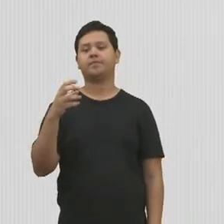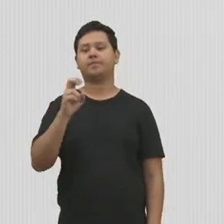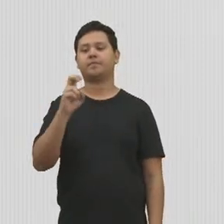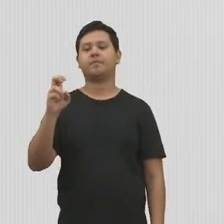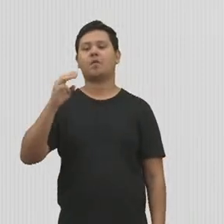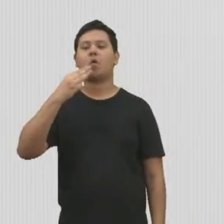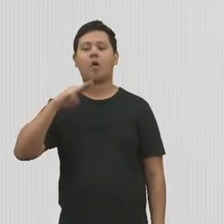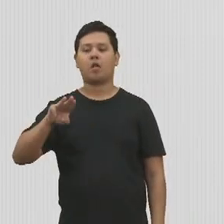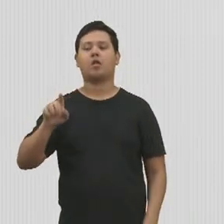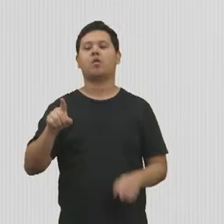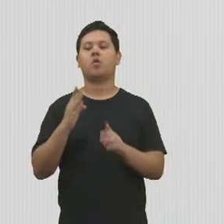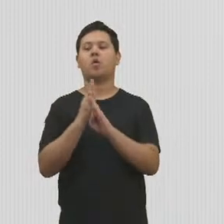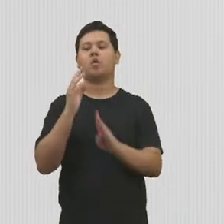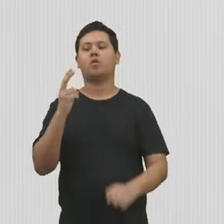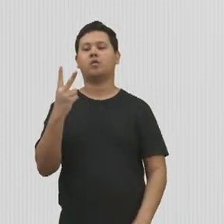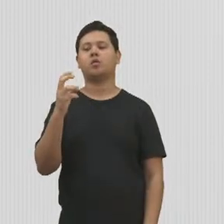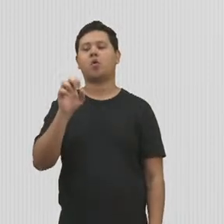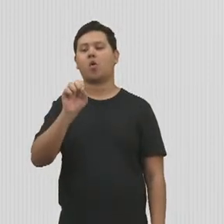arrecadamos 288,